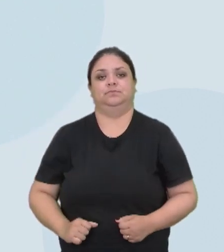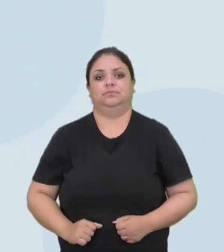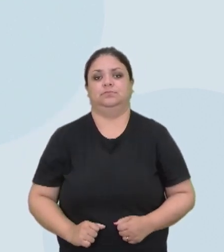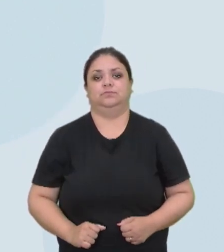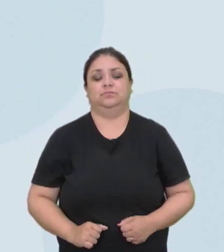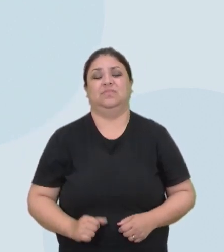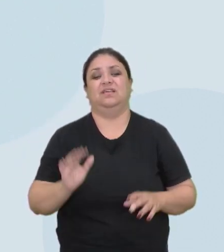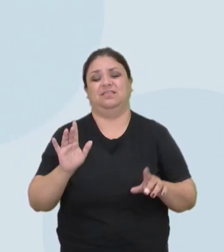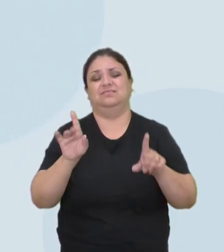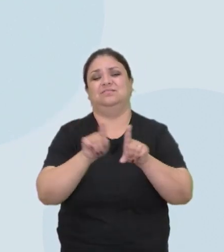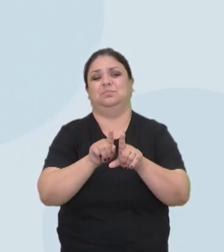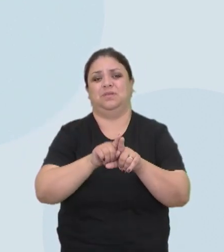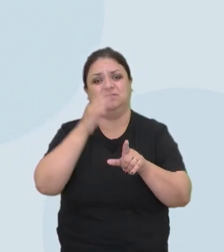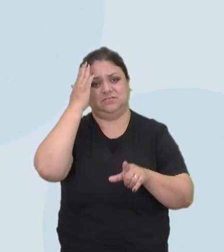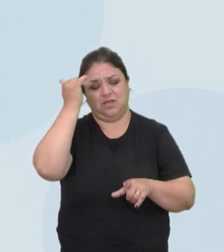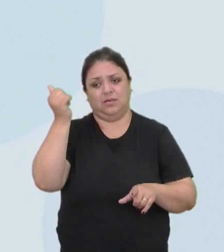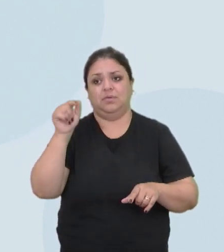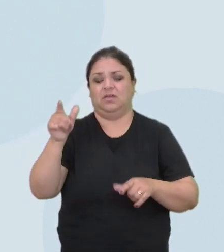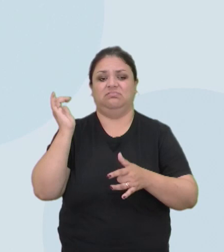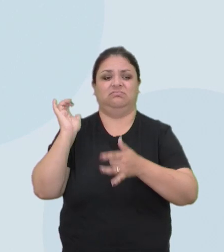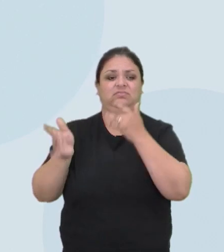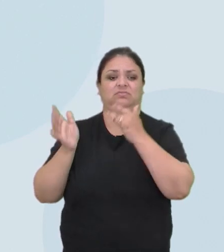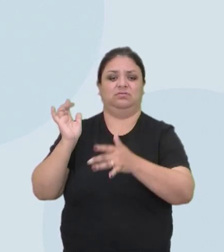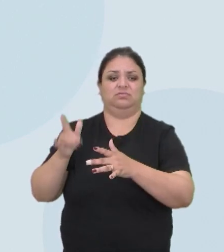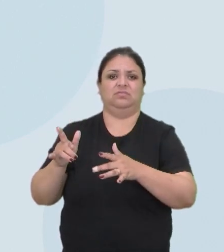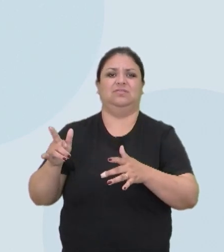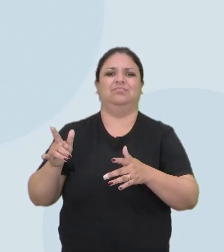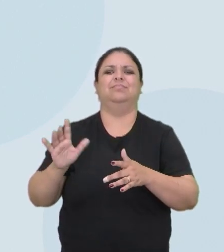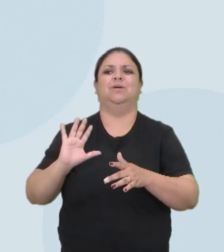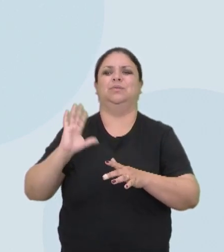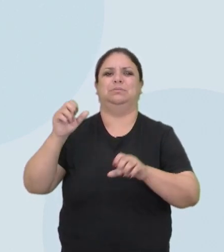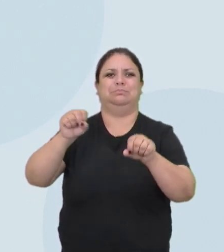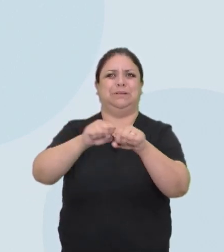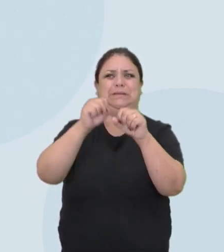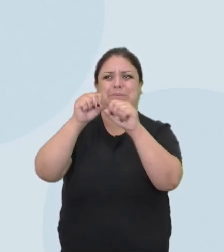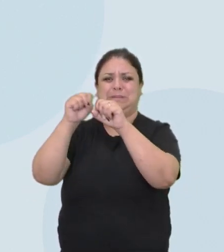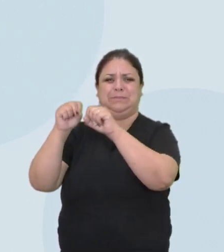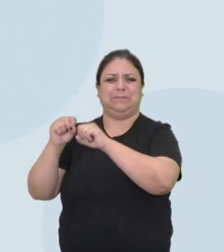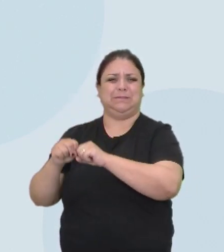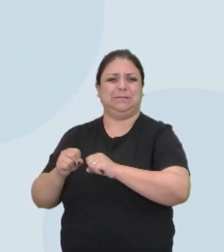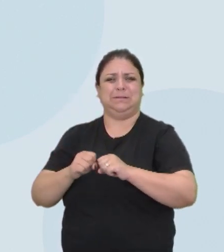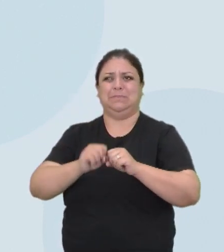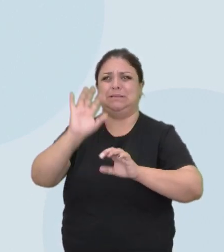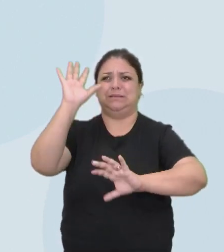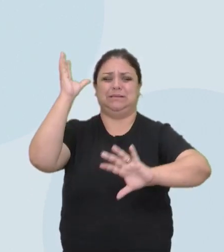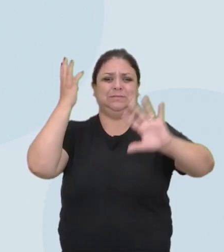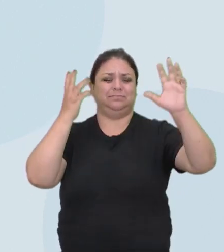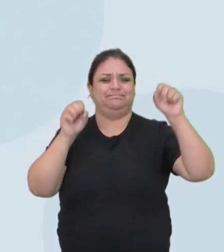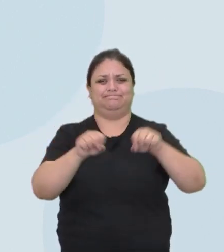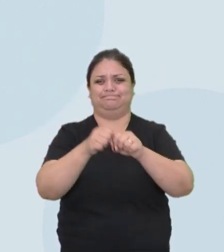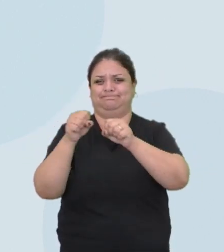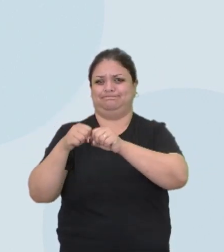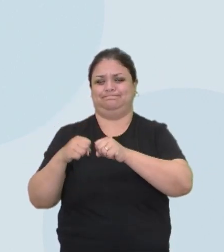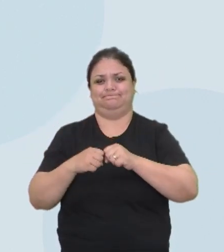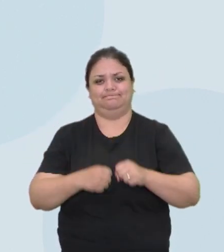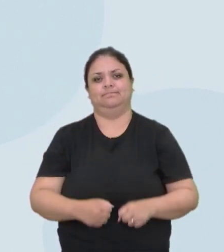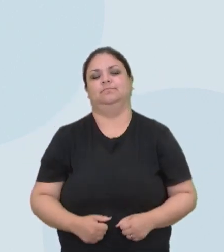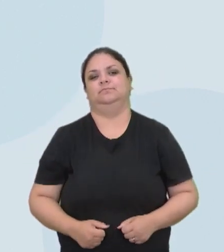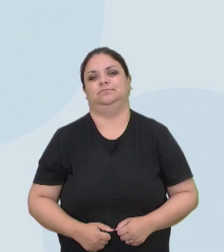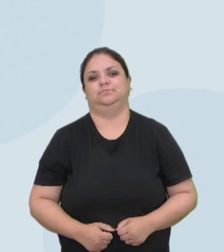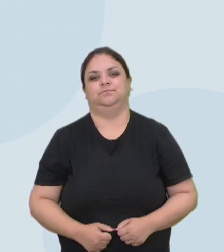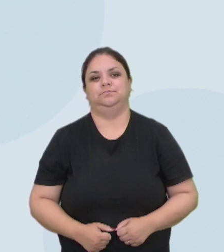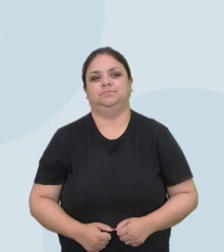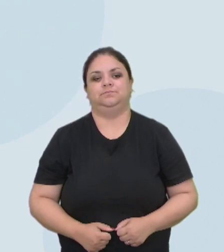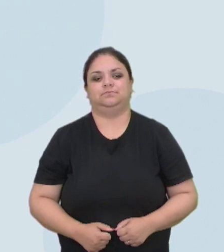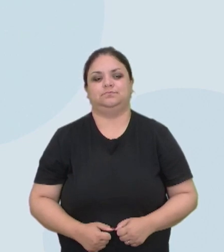que eles acabam poluindo e impactando aí o ambiente quando a gente não tem essa disposição